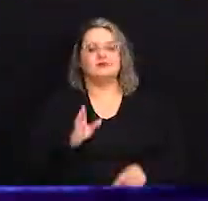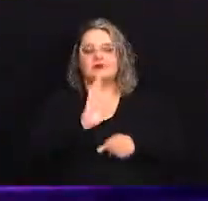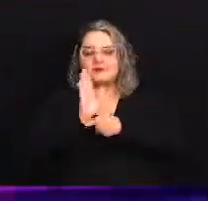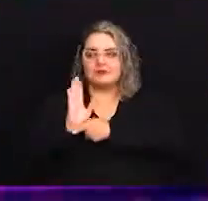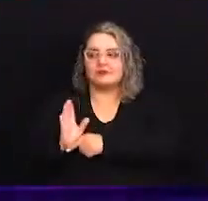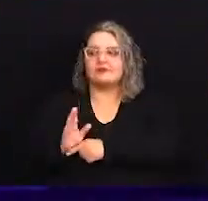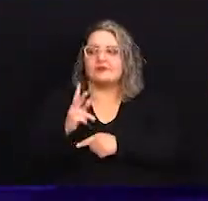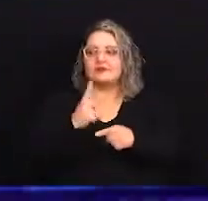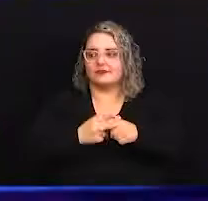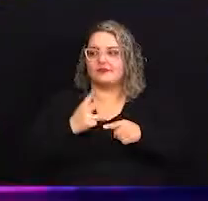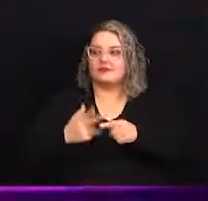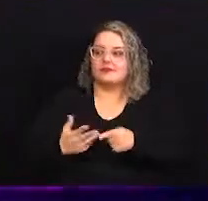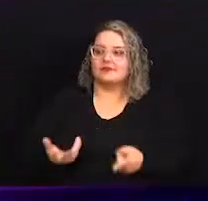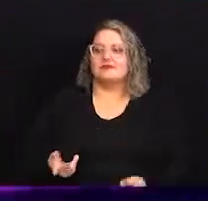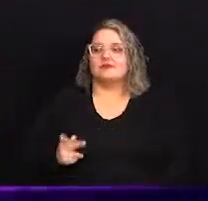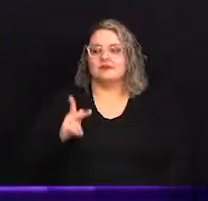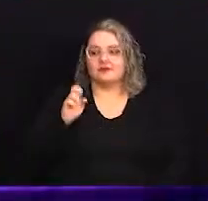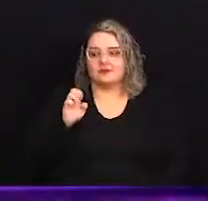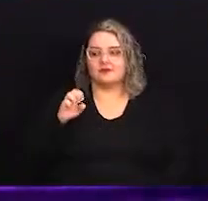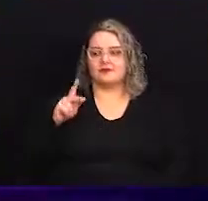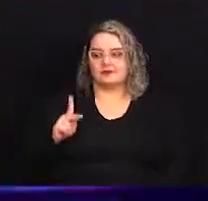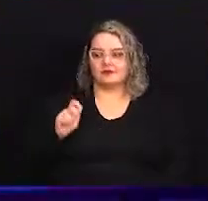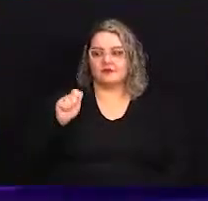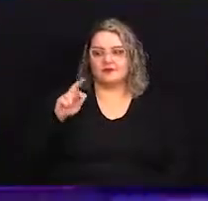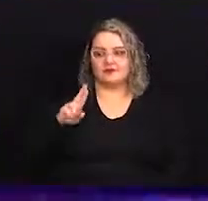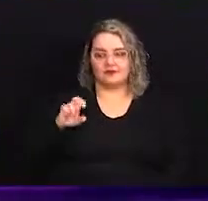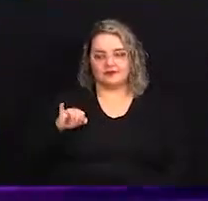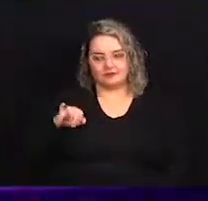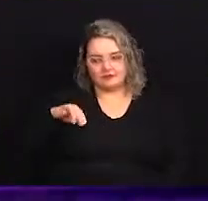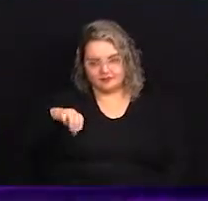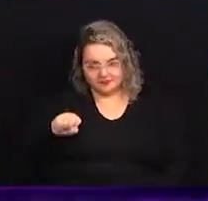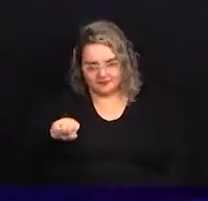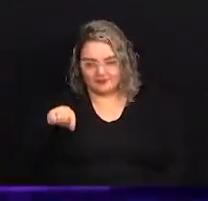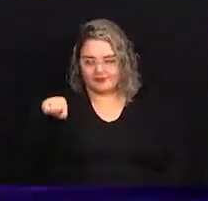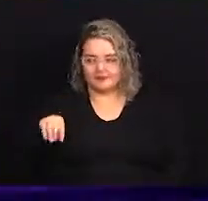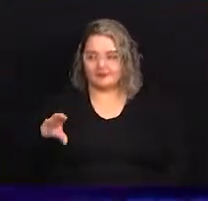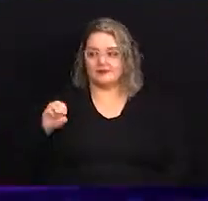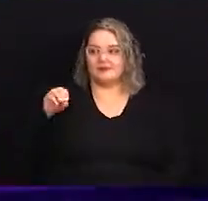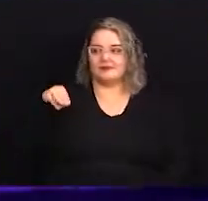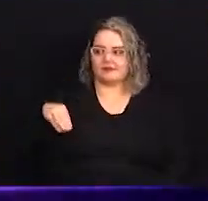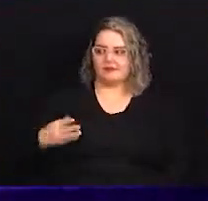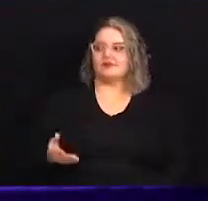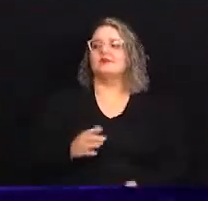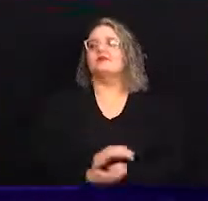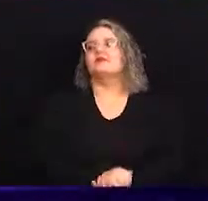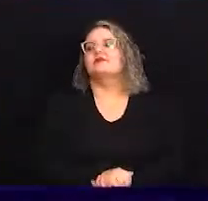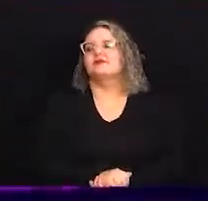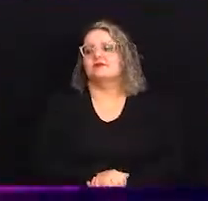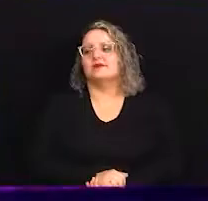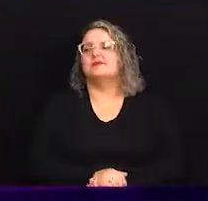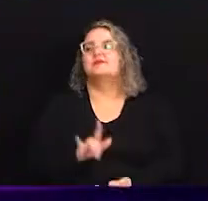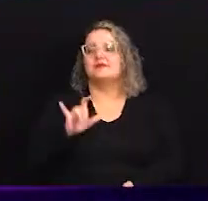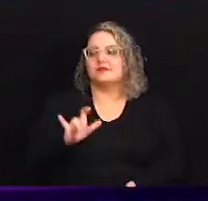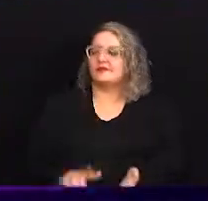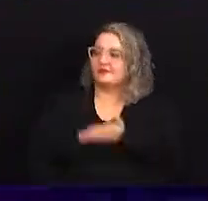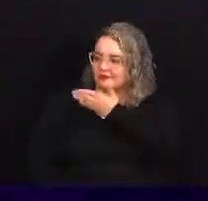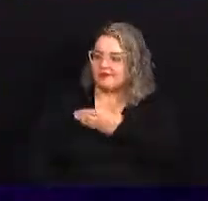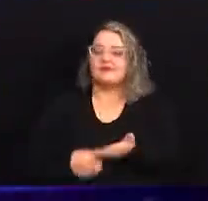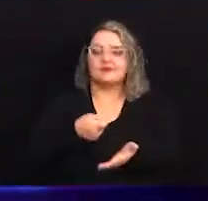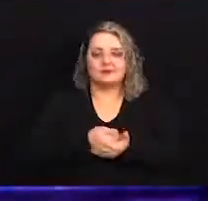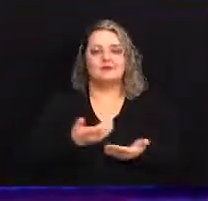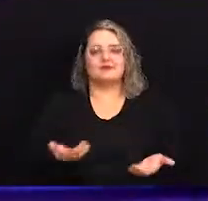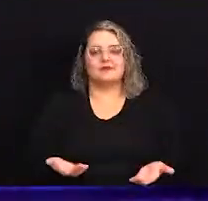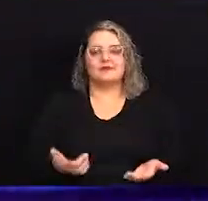e séries de TV que eu já fiz, que eu sou roteirista também, os livros, as peças de teatro. Mas no Instagram, kecareis_escritora é